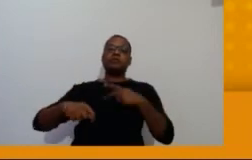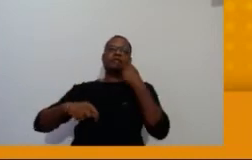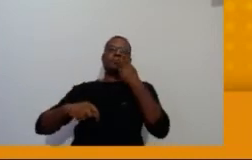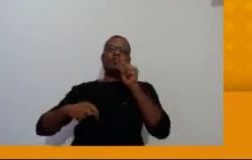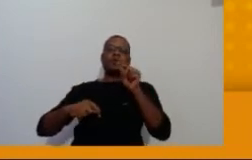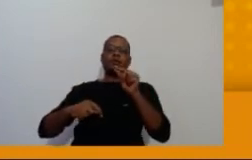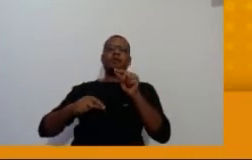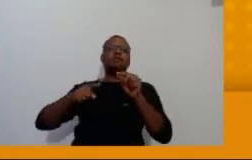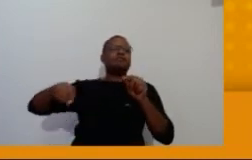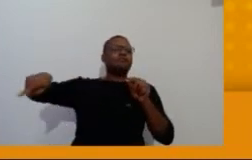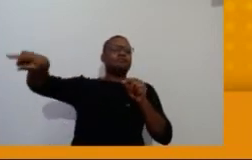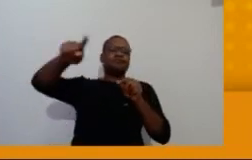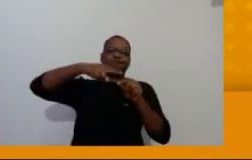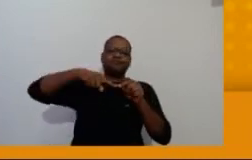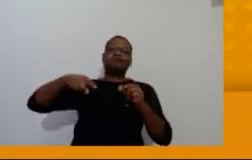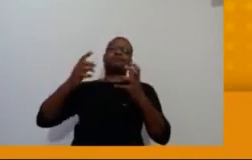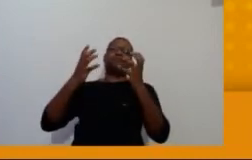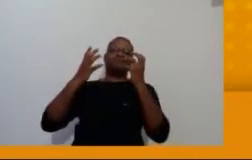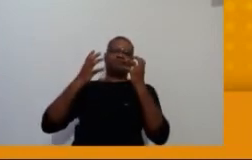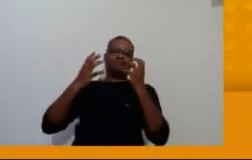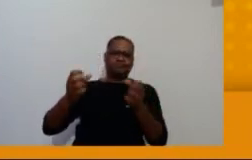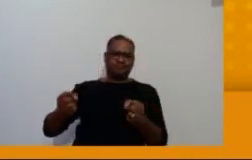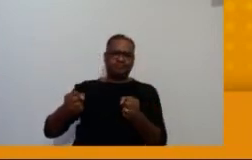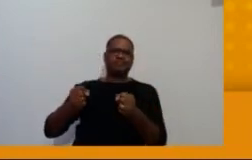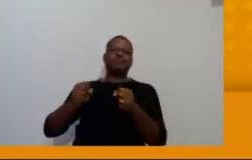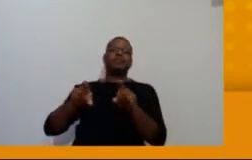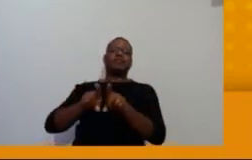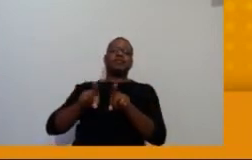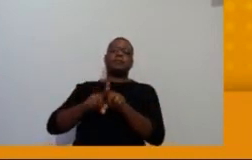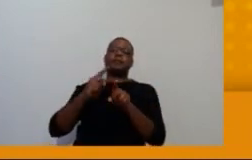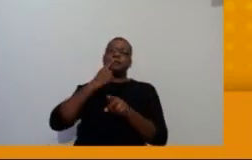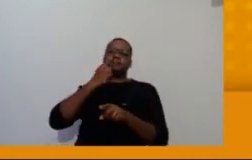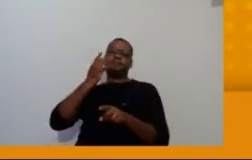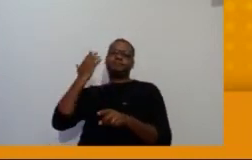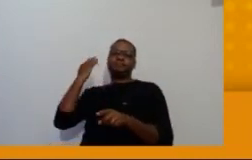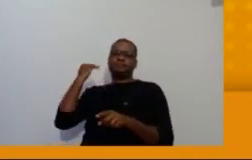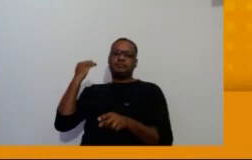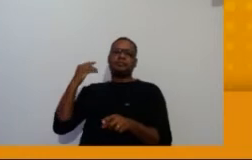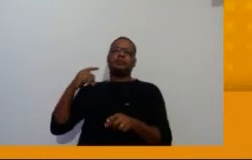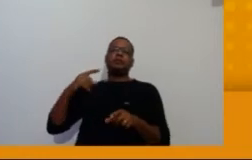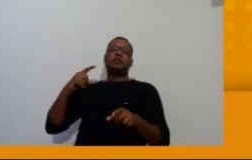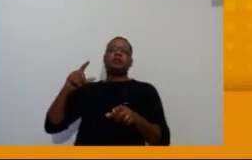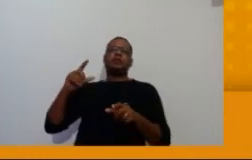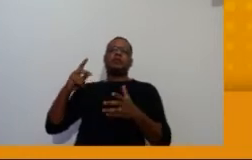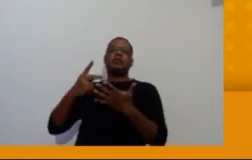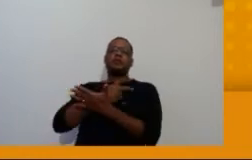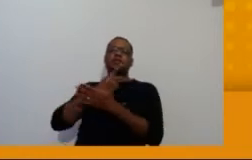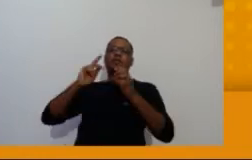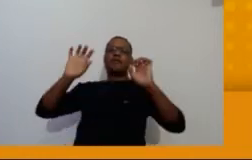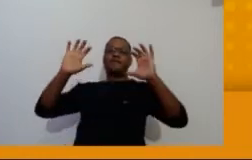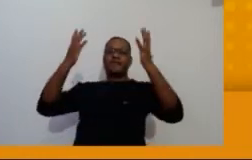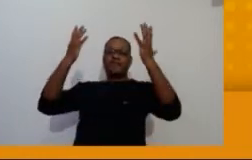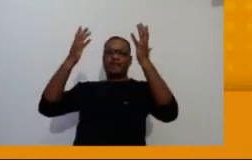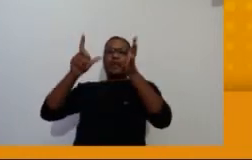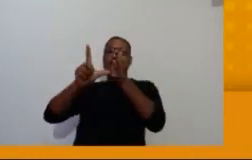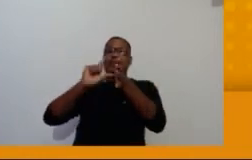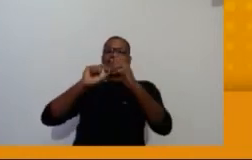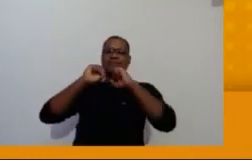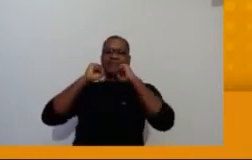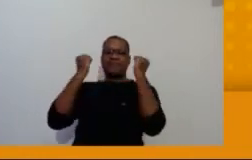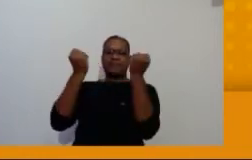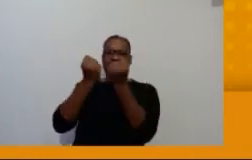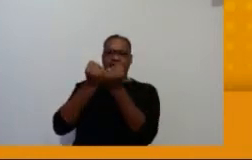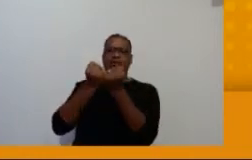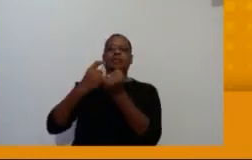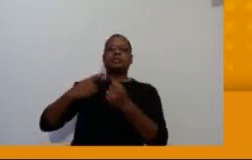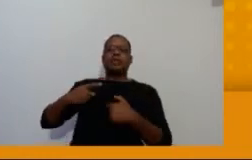excelente. Recentemente, no evento pré-seminário, nós tivemos a presença